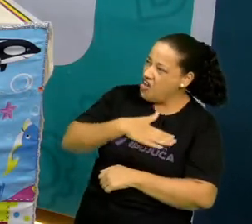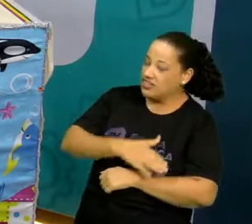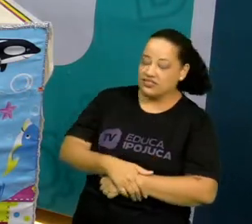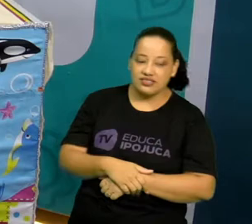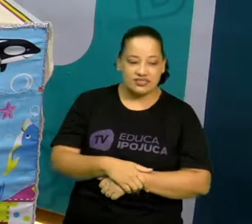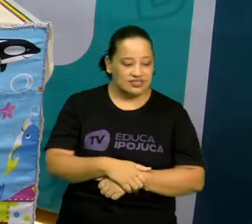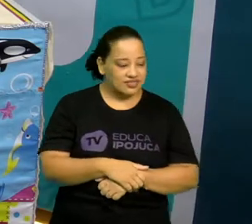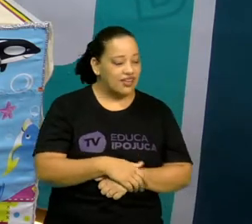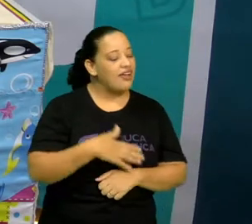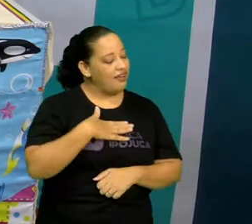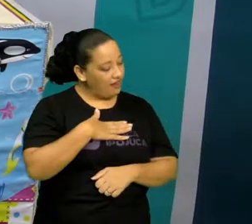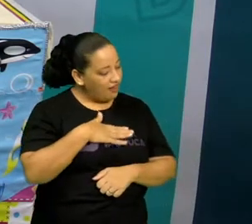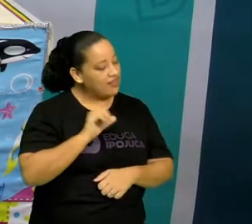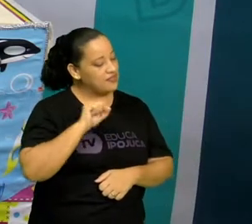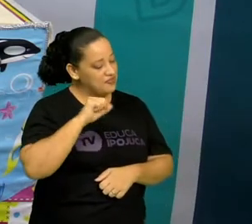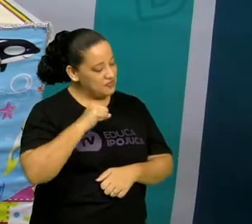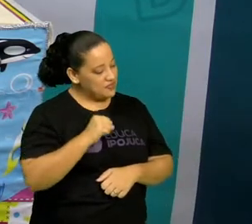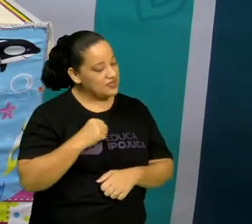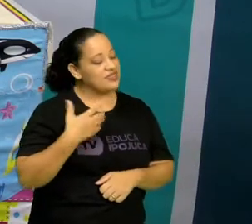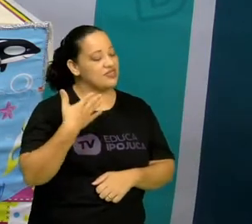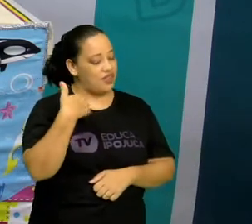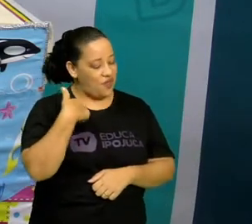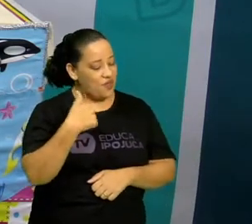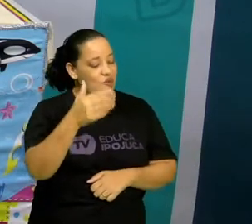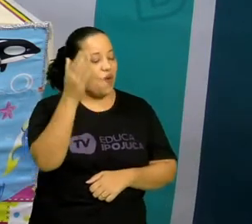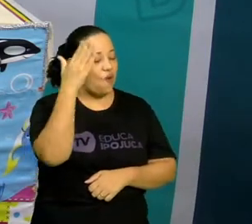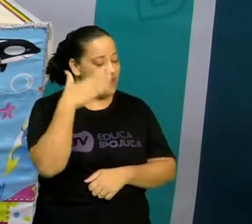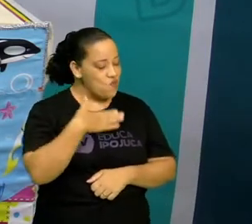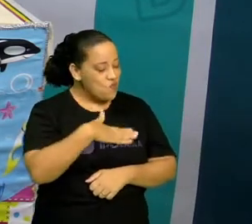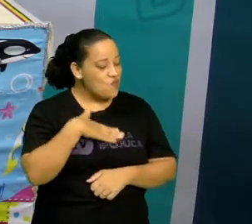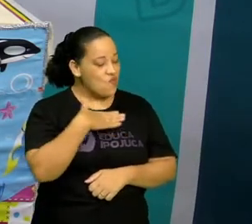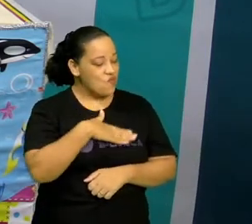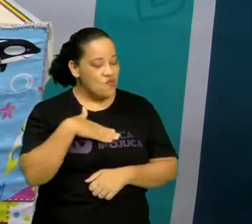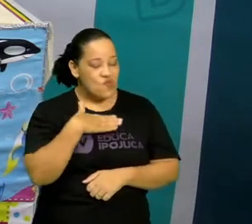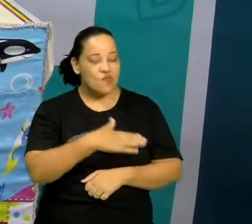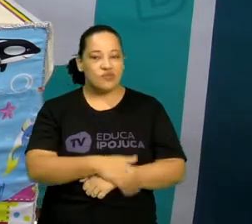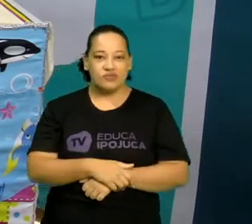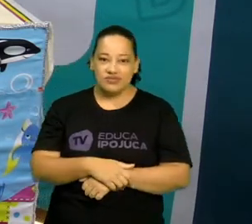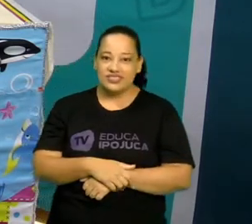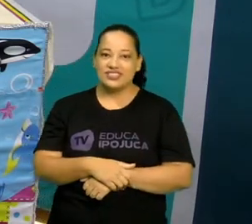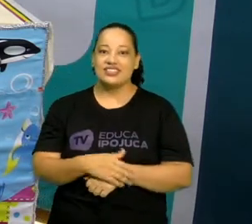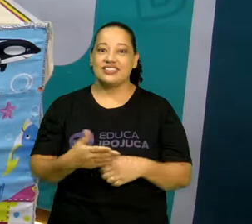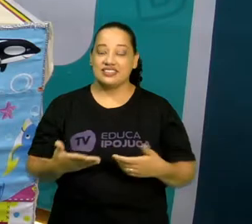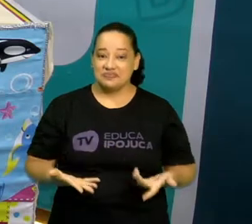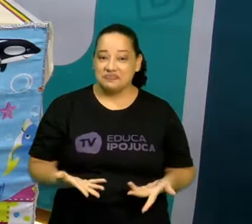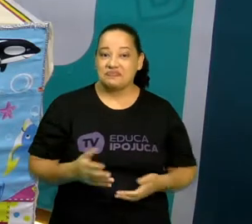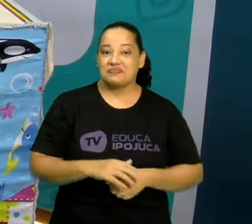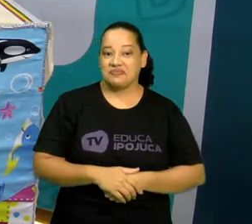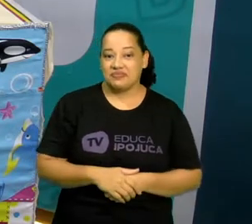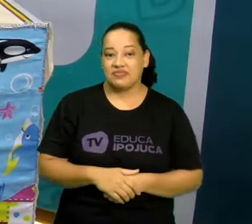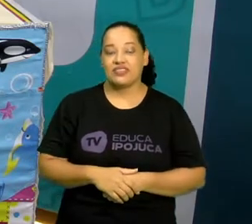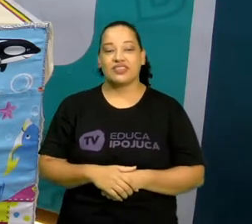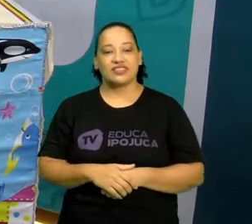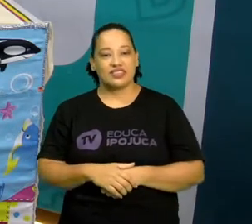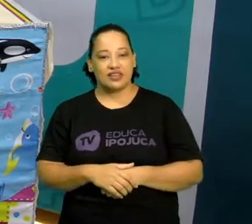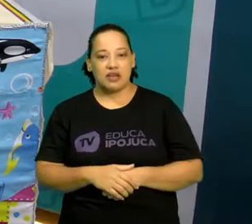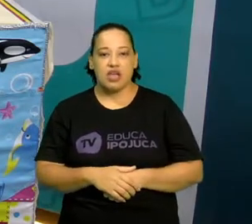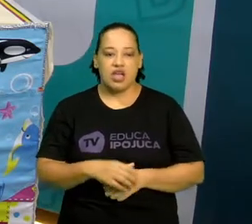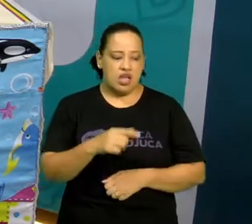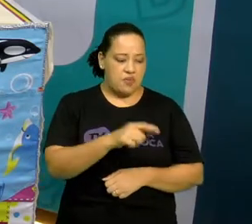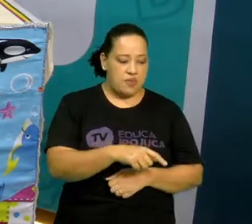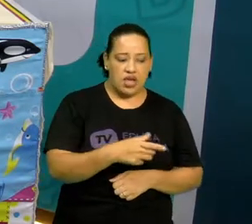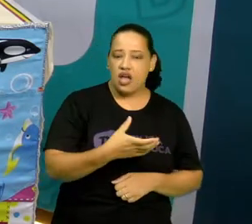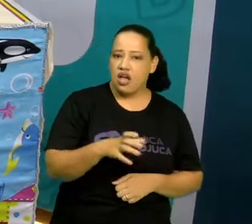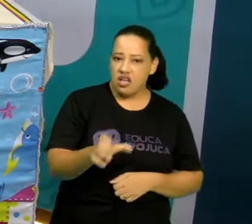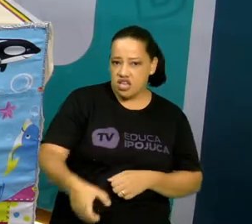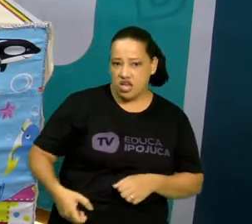E vocês também aí de casa, criançada, vocês também gostam? Tá certo! Isso mesmo! Há uma sandália! Não, a